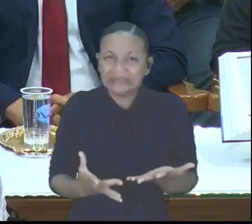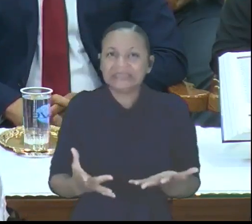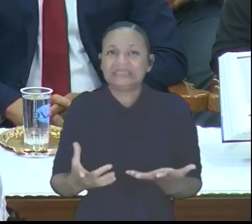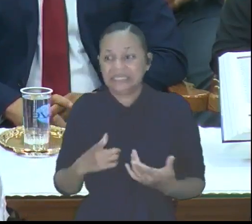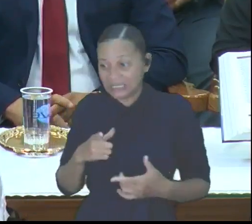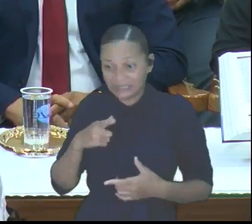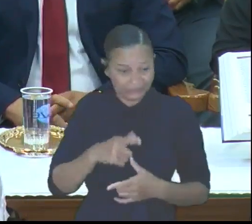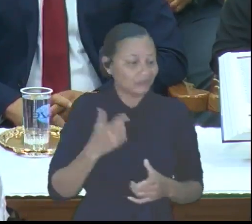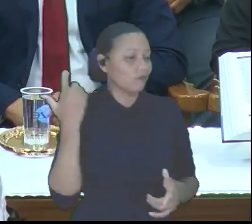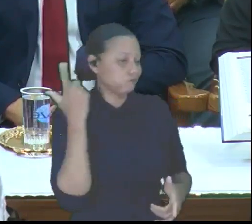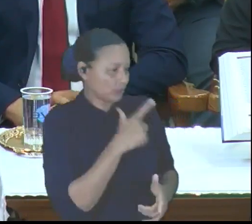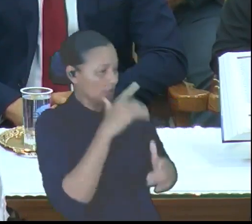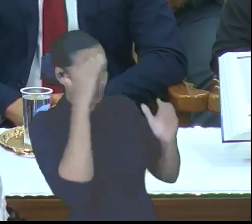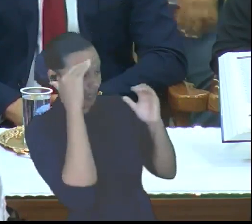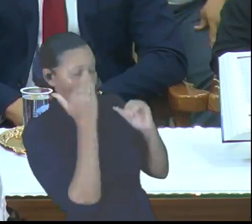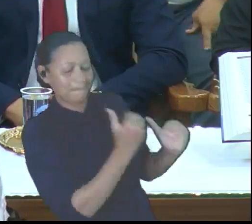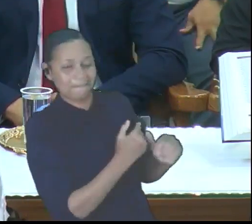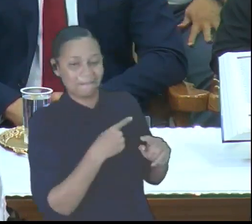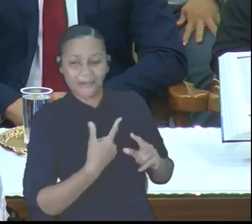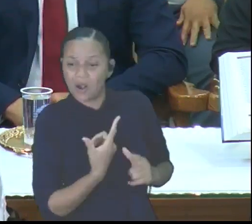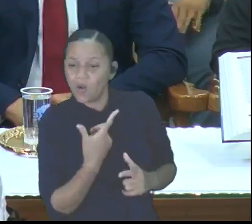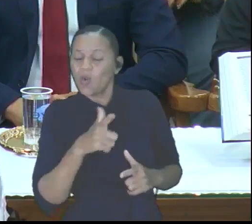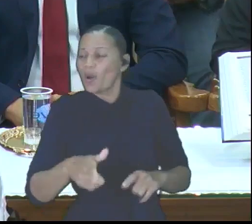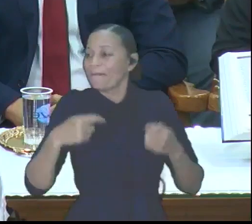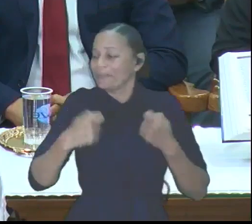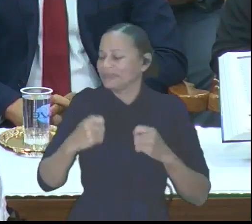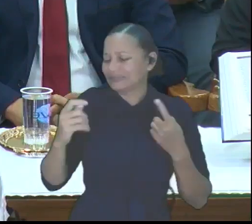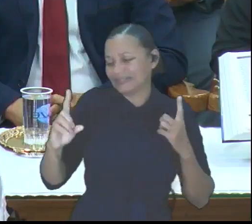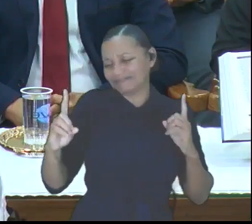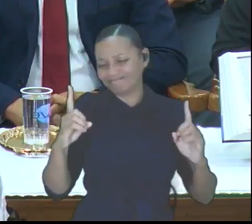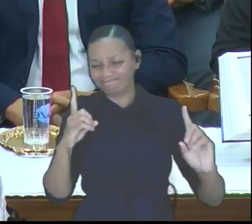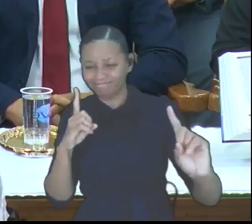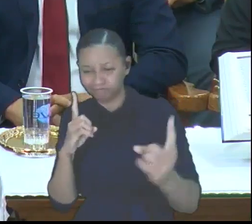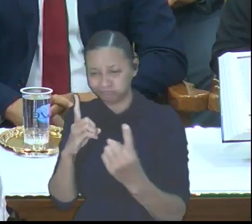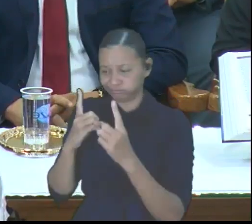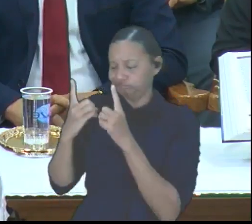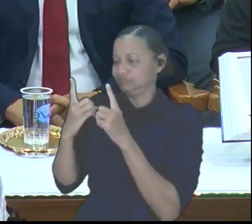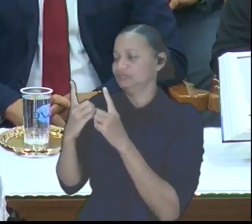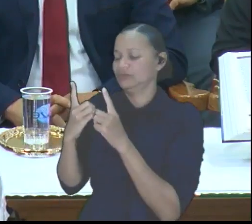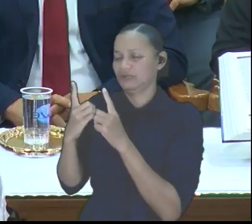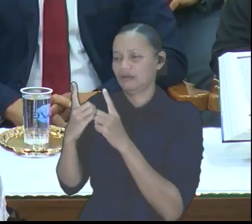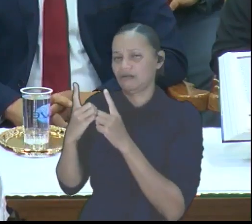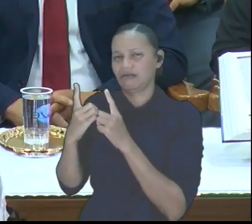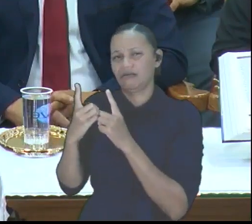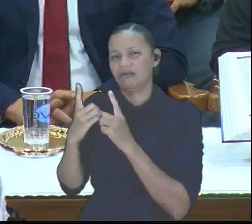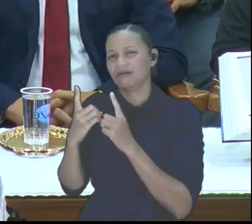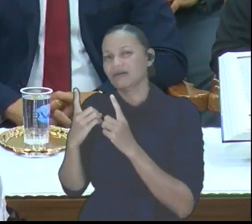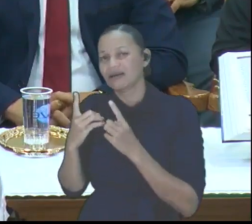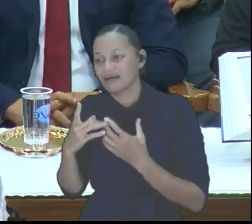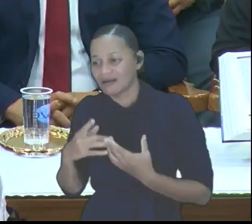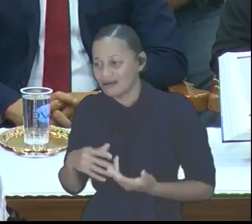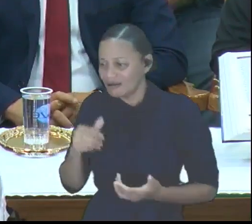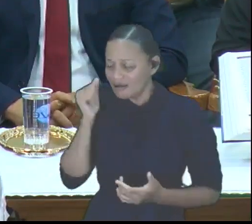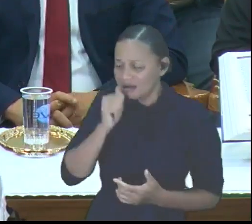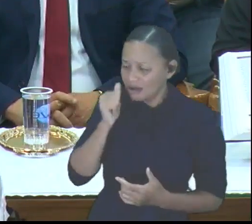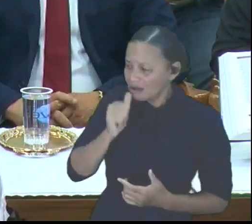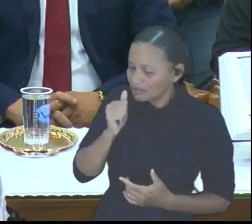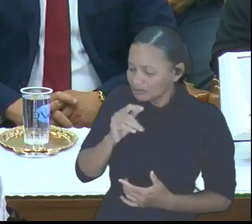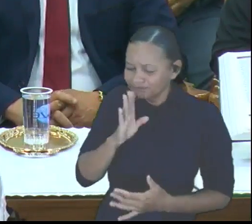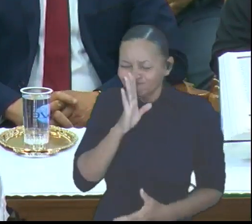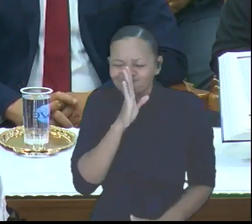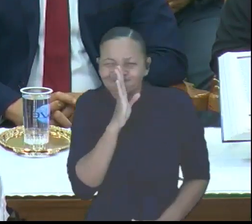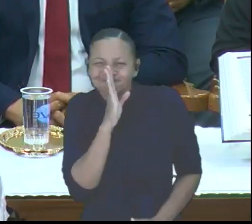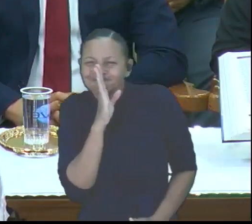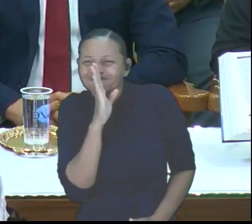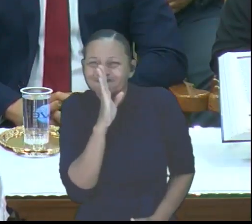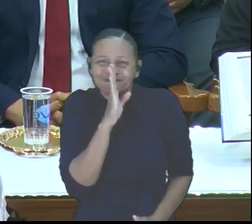de Jairo, mas tinha alguém que precisava falar com Jesus antes de Jairo. Aquela mulher se apresenta